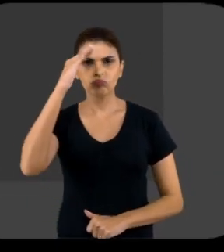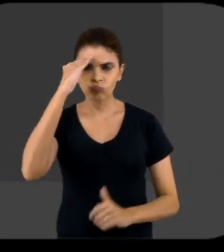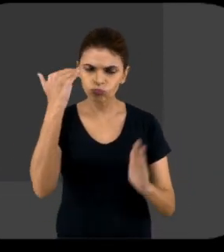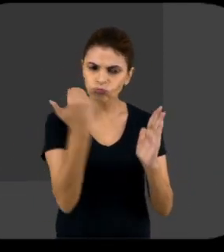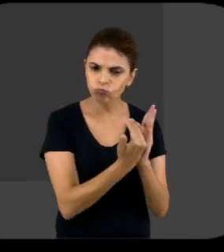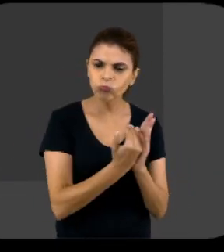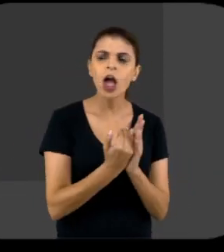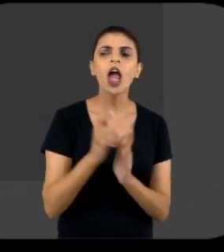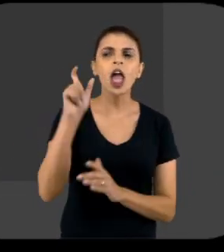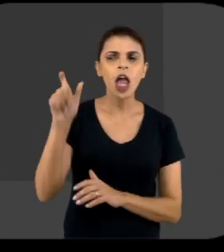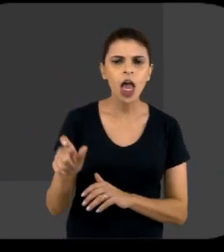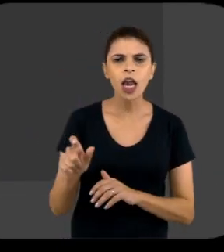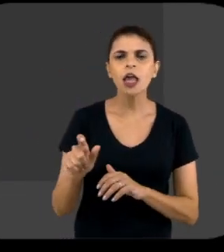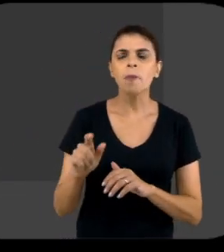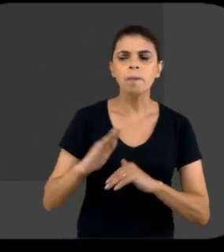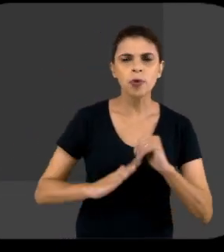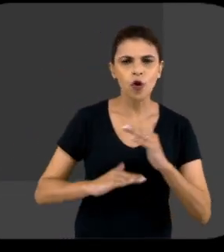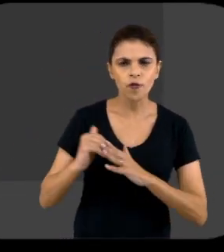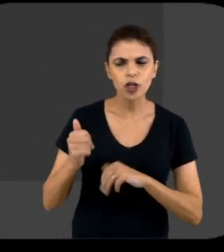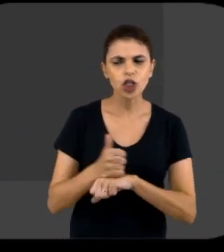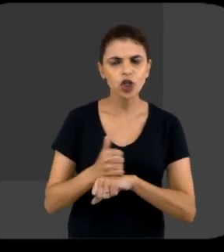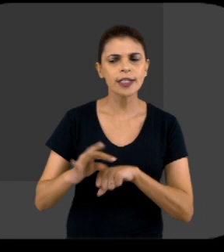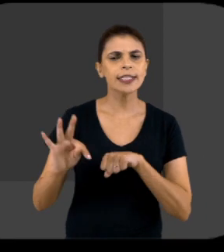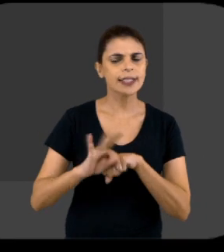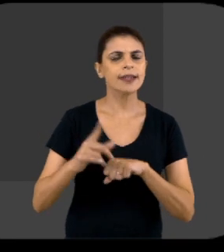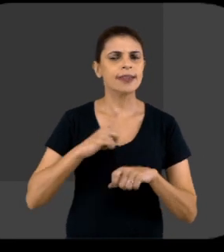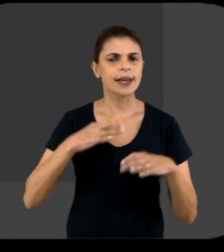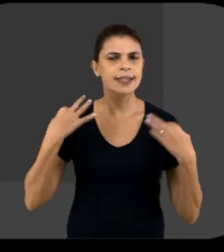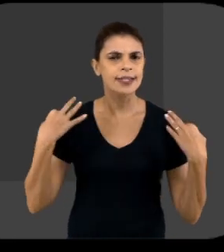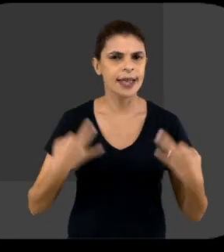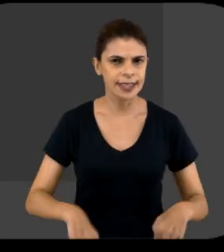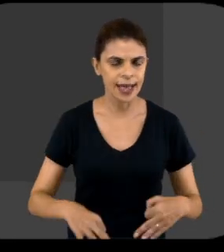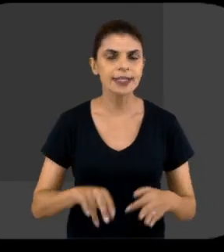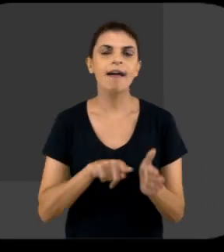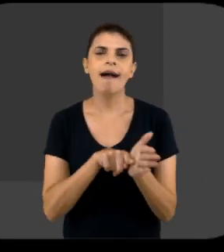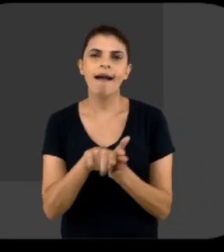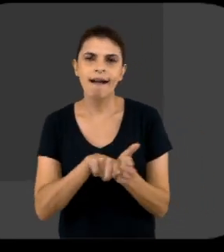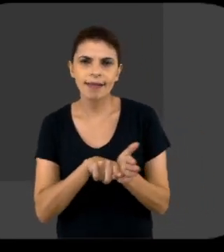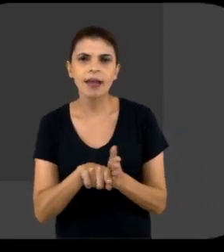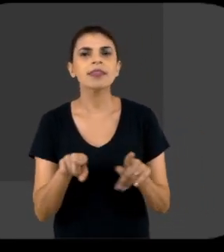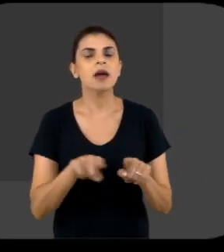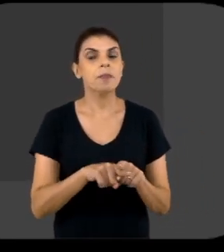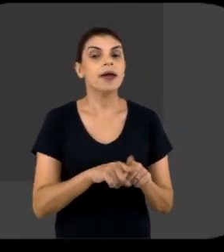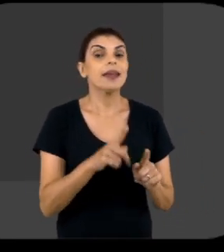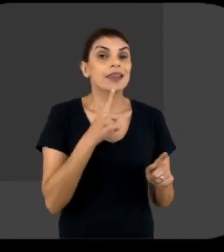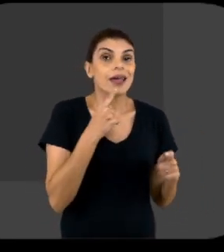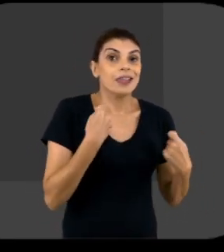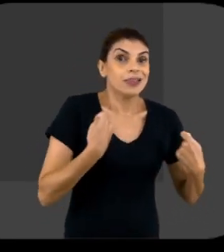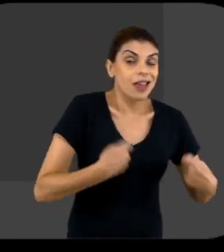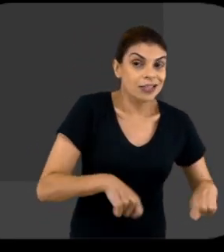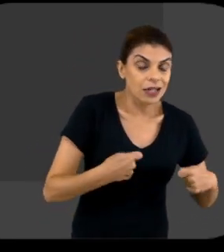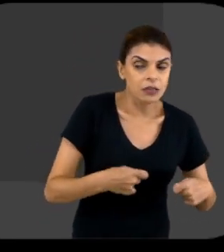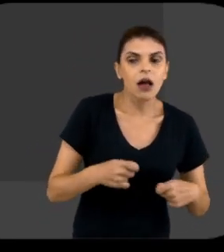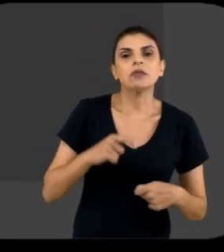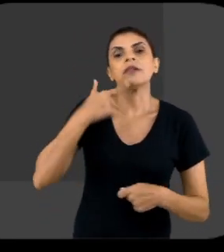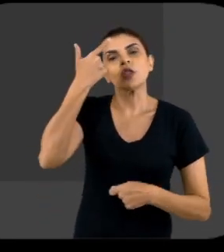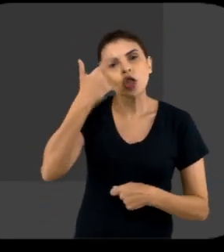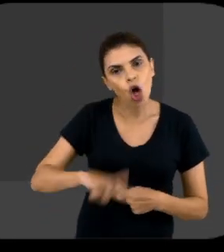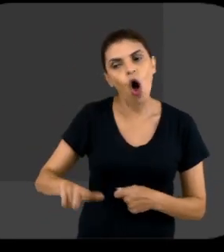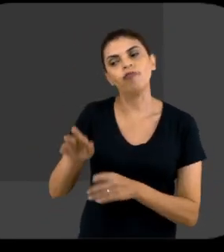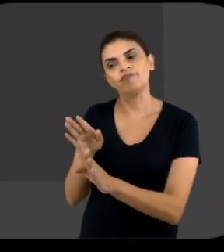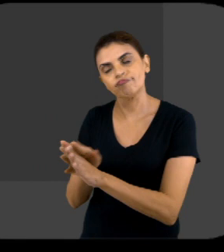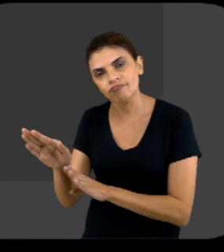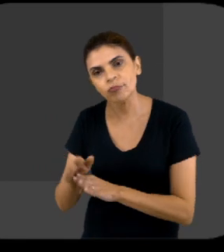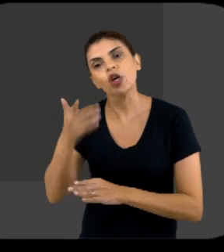que o técnico está competente para a realização do exame, e você também avalie se há necessidade ou não de